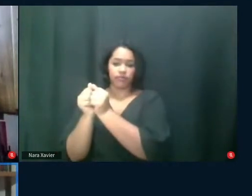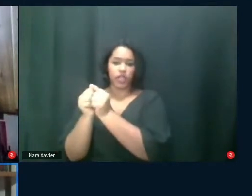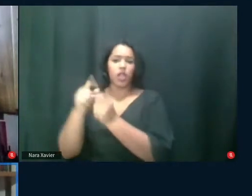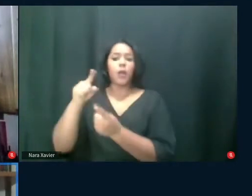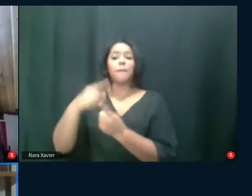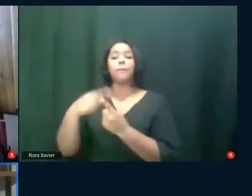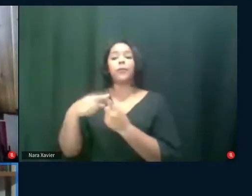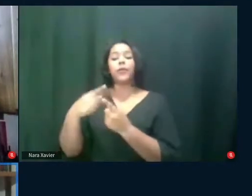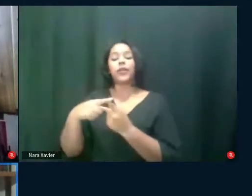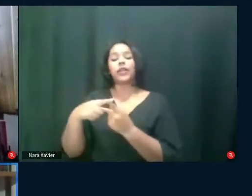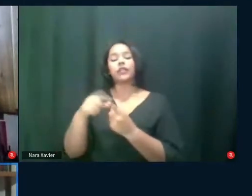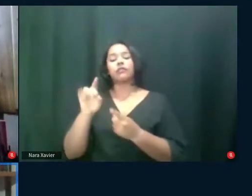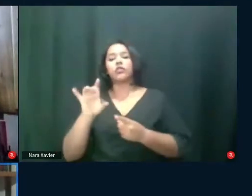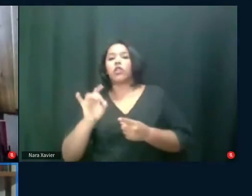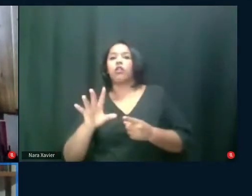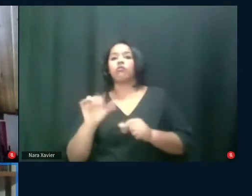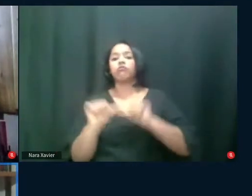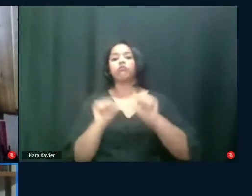chamando de delimitação